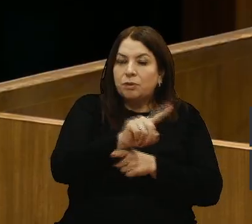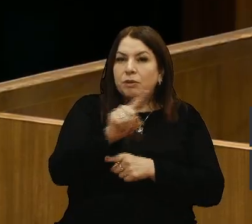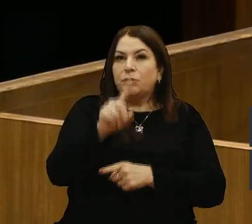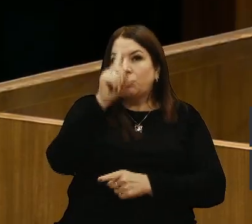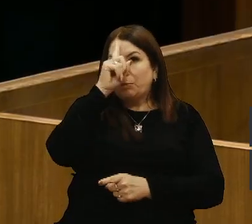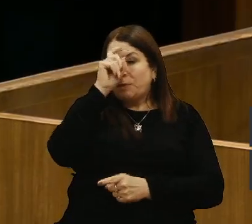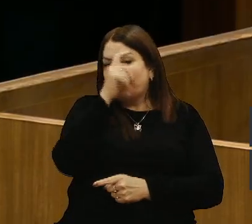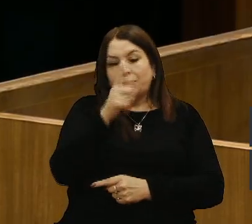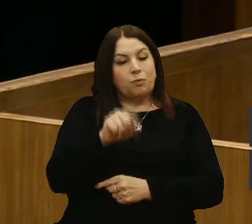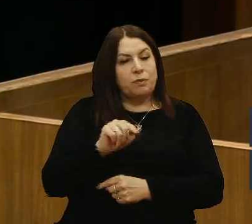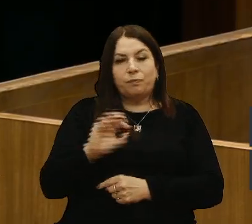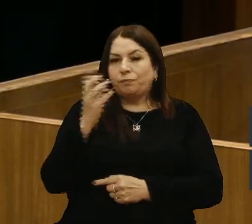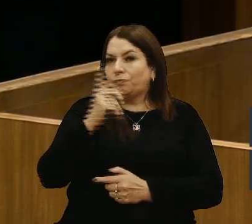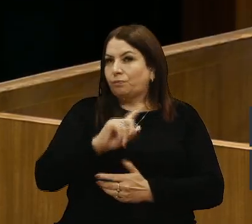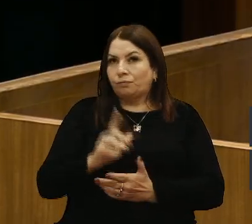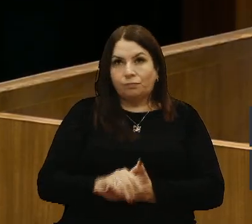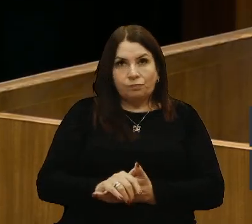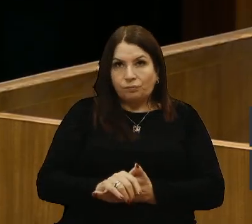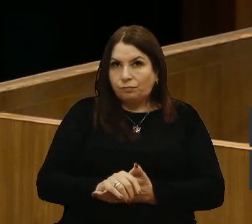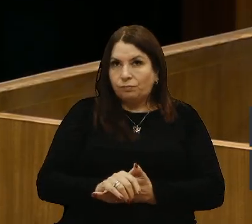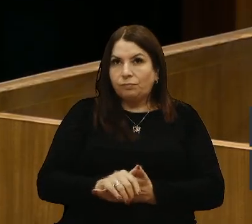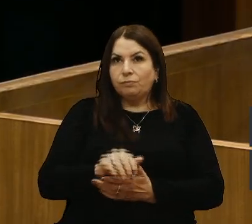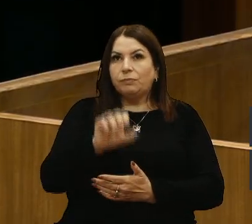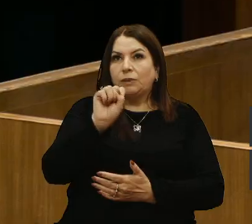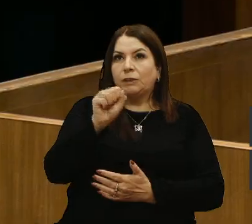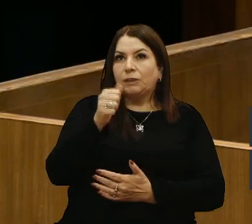hospital, mas não é o que vem ocorrendo. A SAMU,